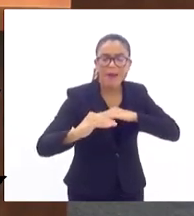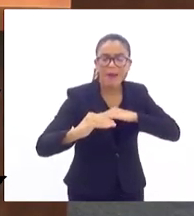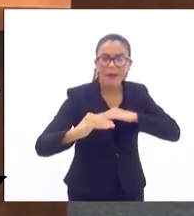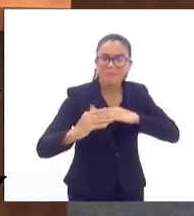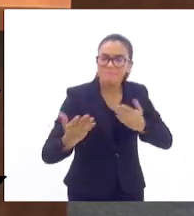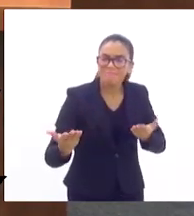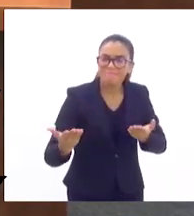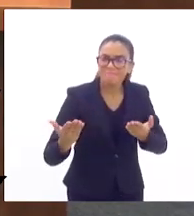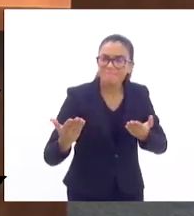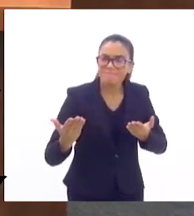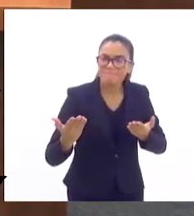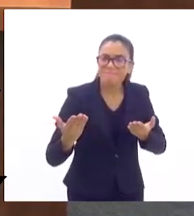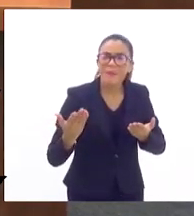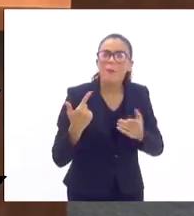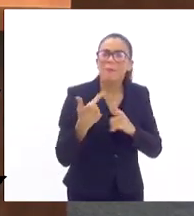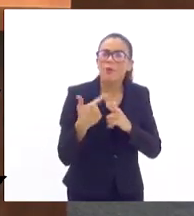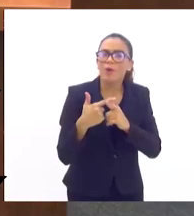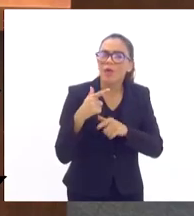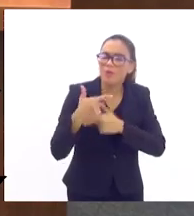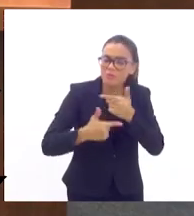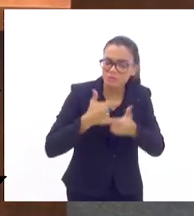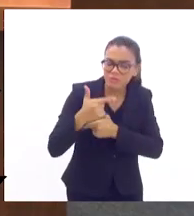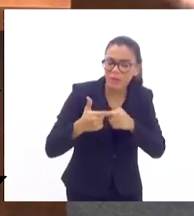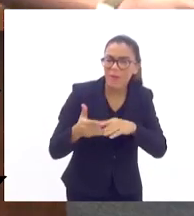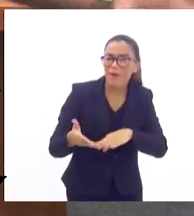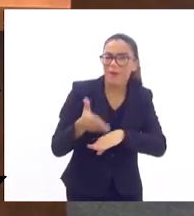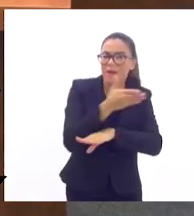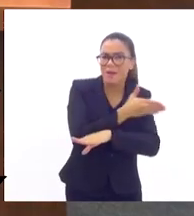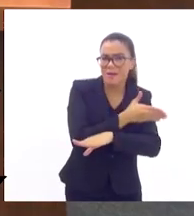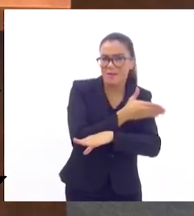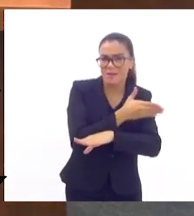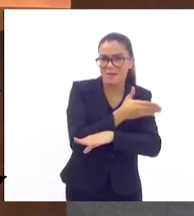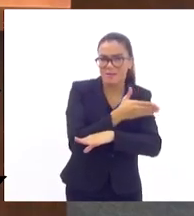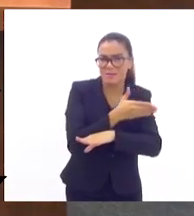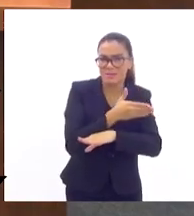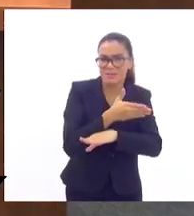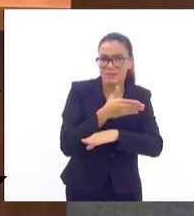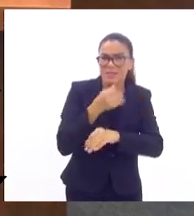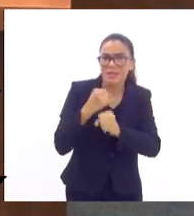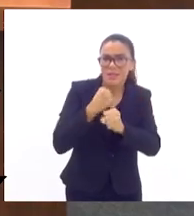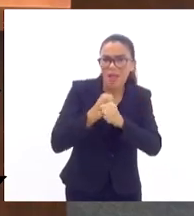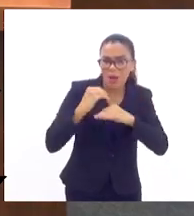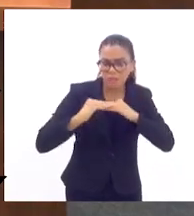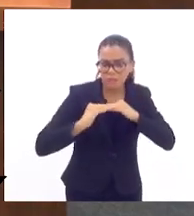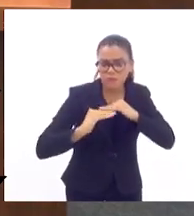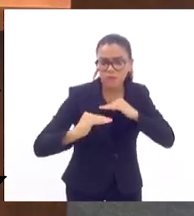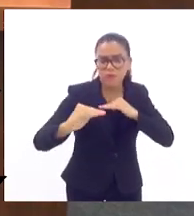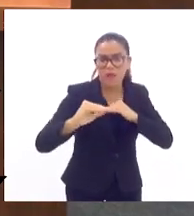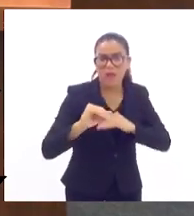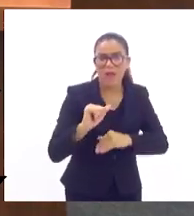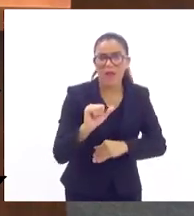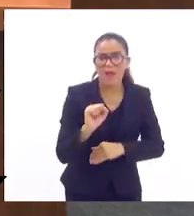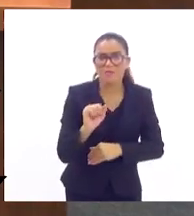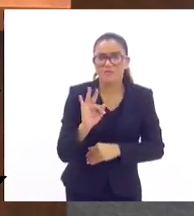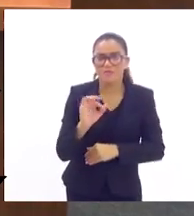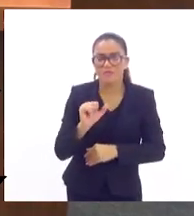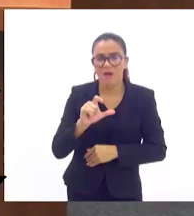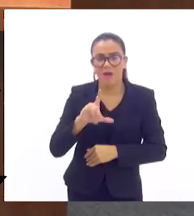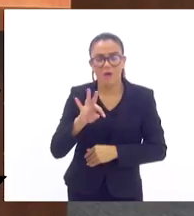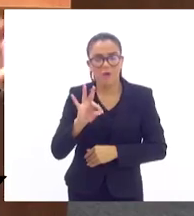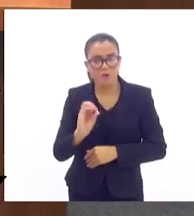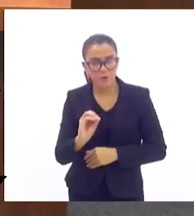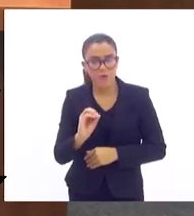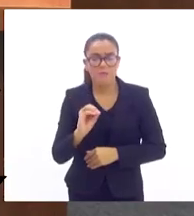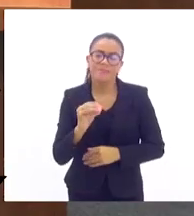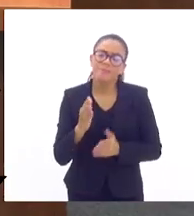água potável. Por que não fazer esse serviço antes do asfalto ser colocado? Então, a gente pede essa casa que olhe pelo